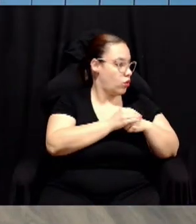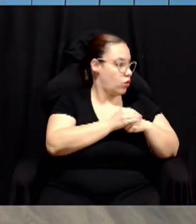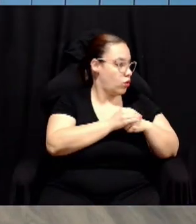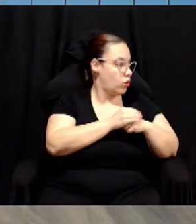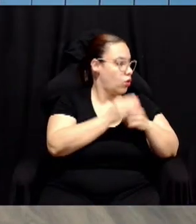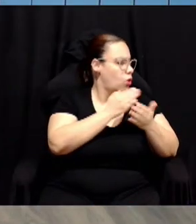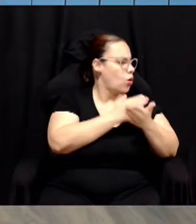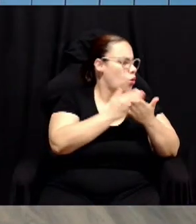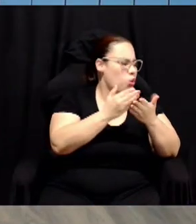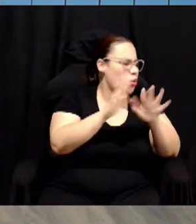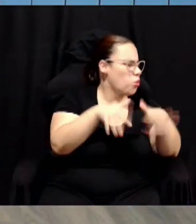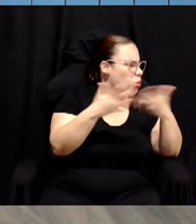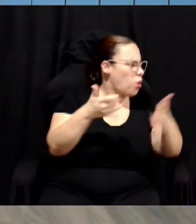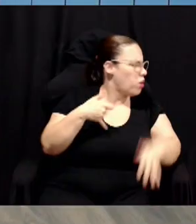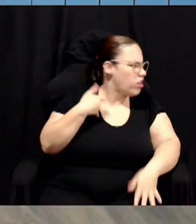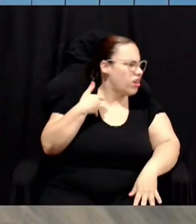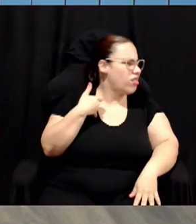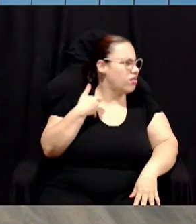idade?